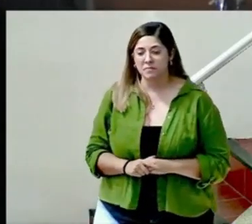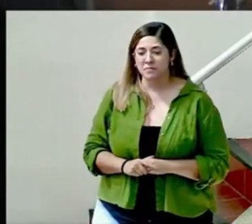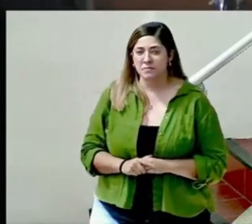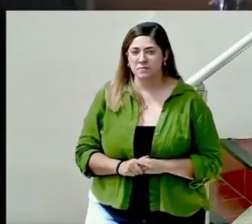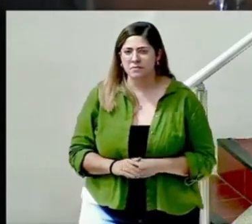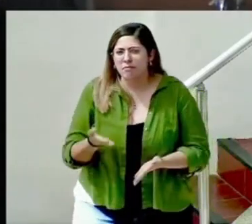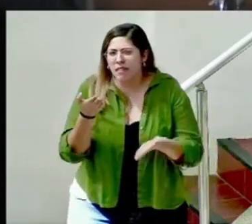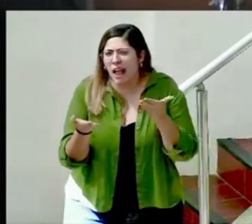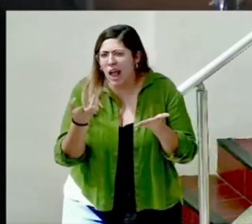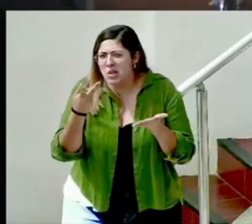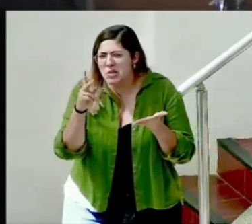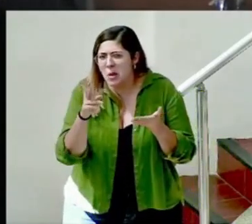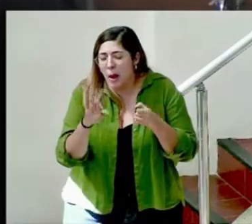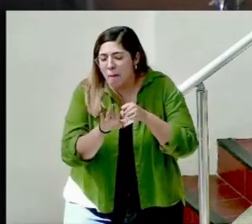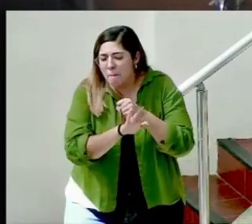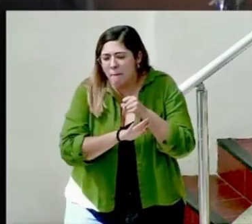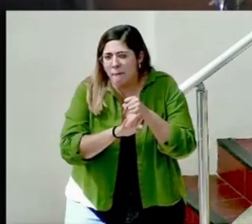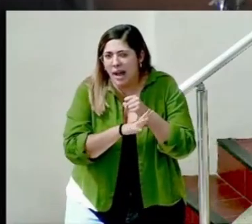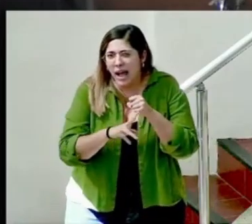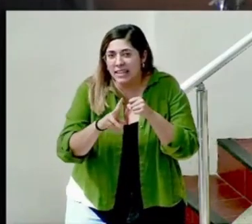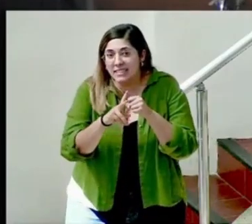Quais as prioridades da tua vida?